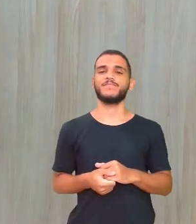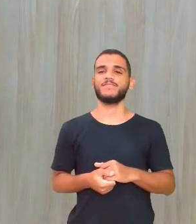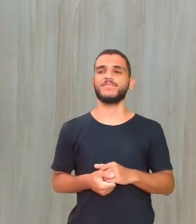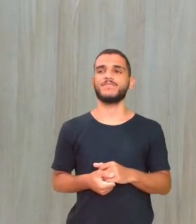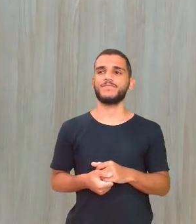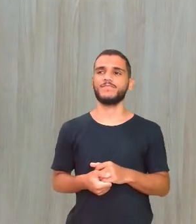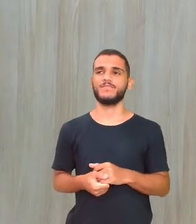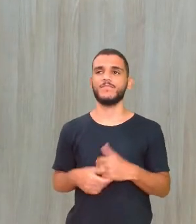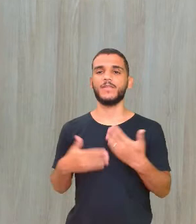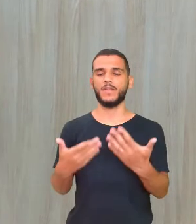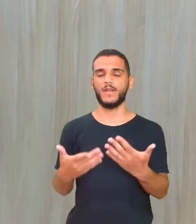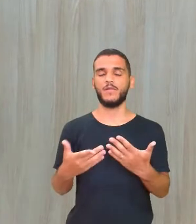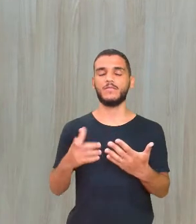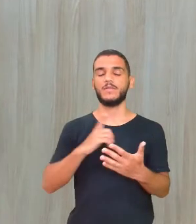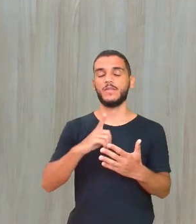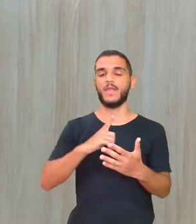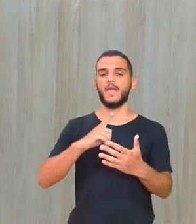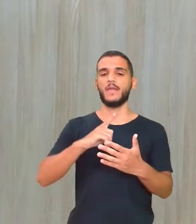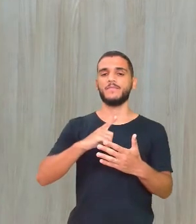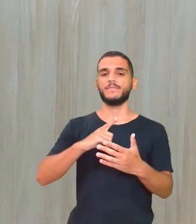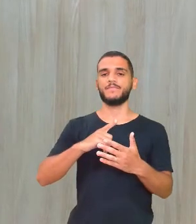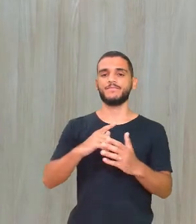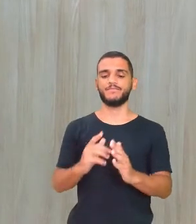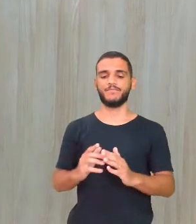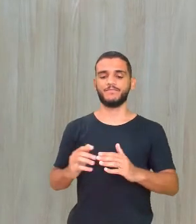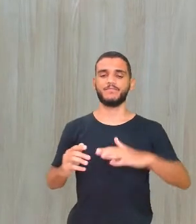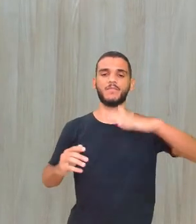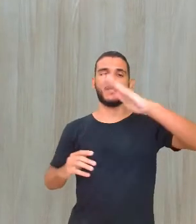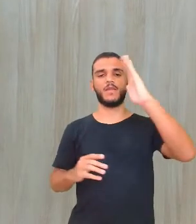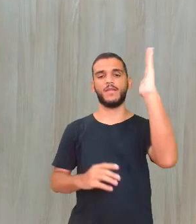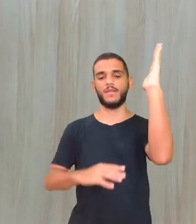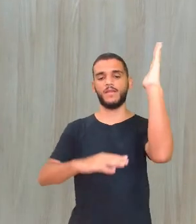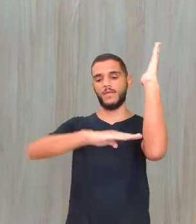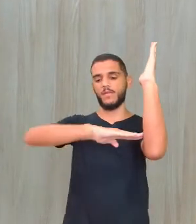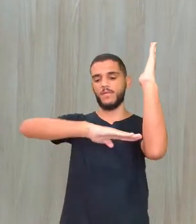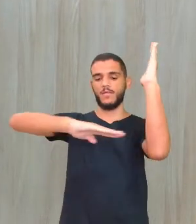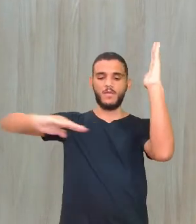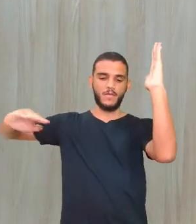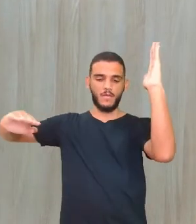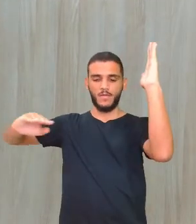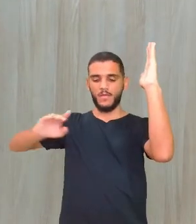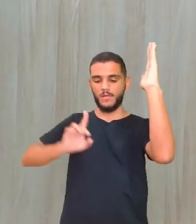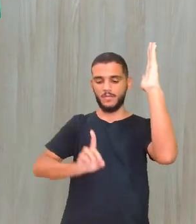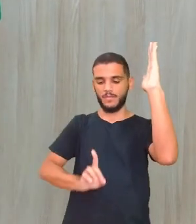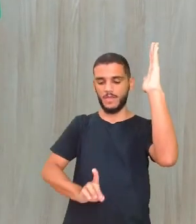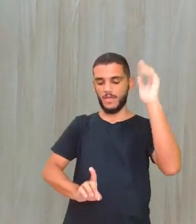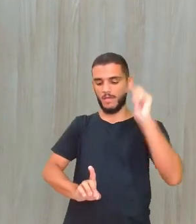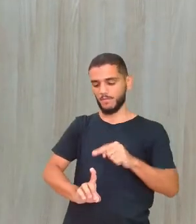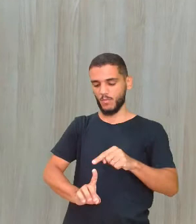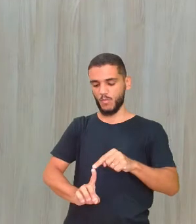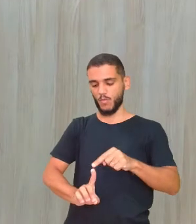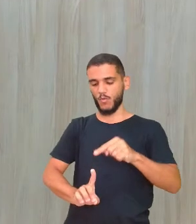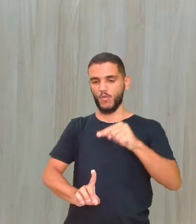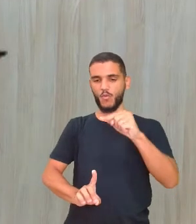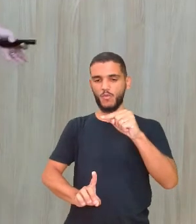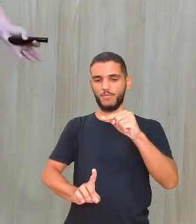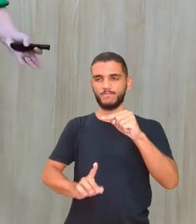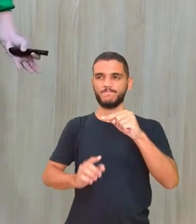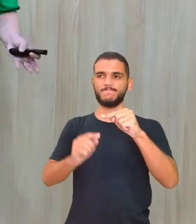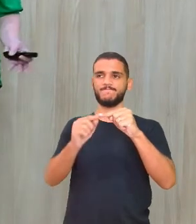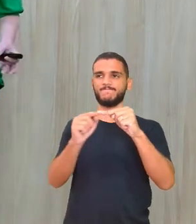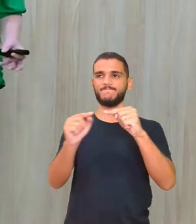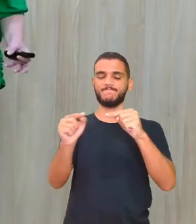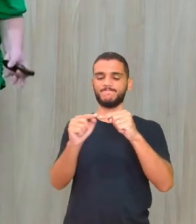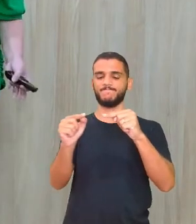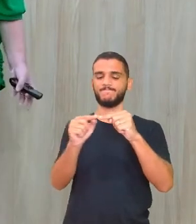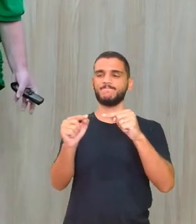E quando eu subo paralelo ao eixo Y ou perpendicular ao eixo X, você